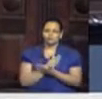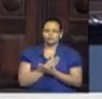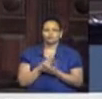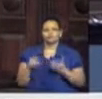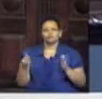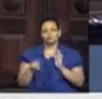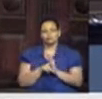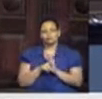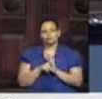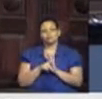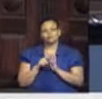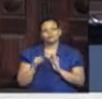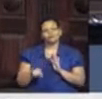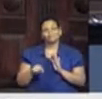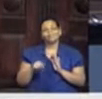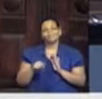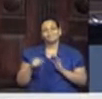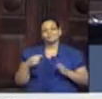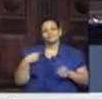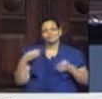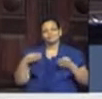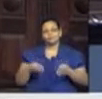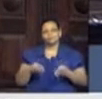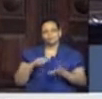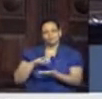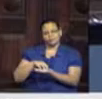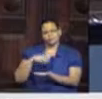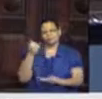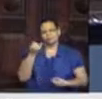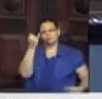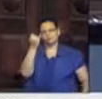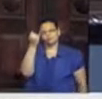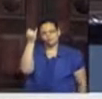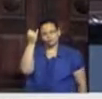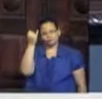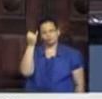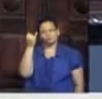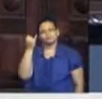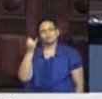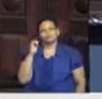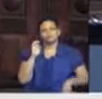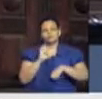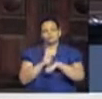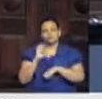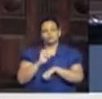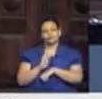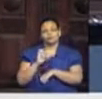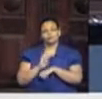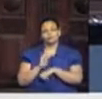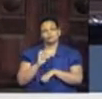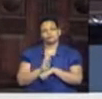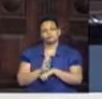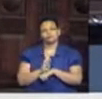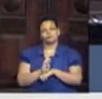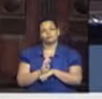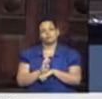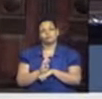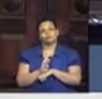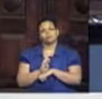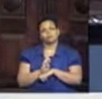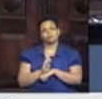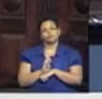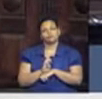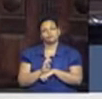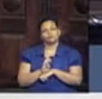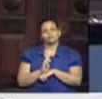membros desse setor tão importante do nosso Estado, que goza